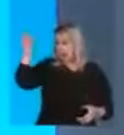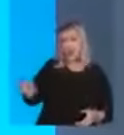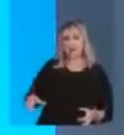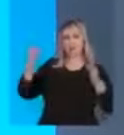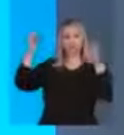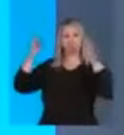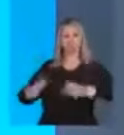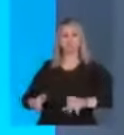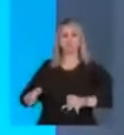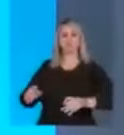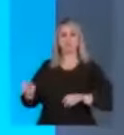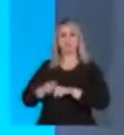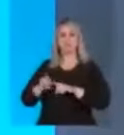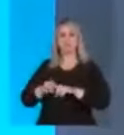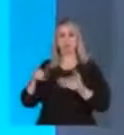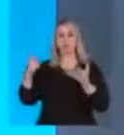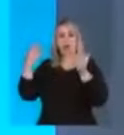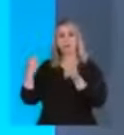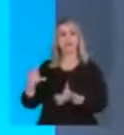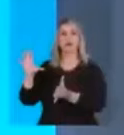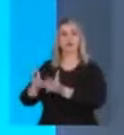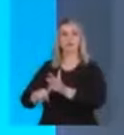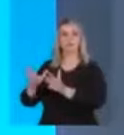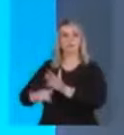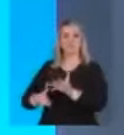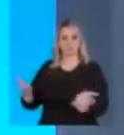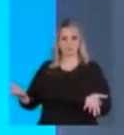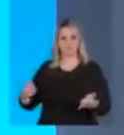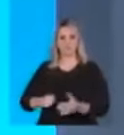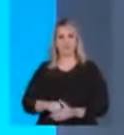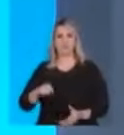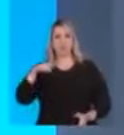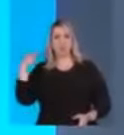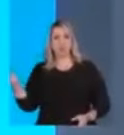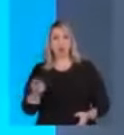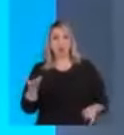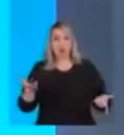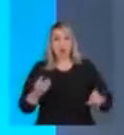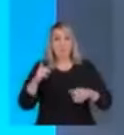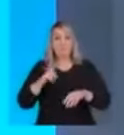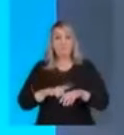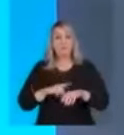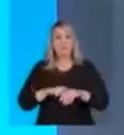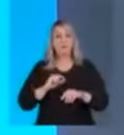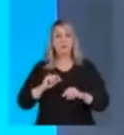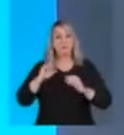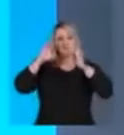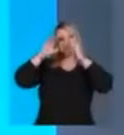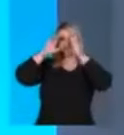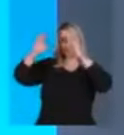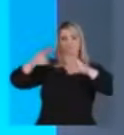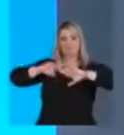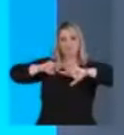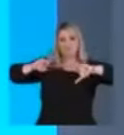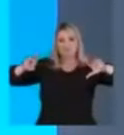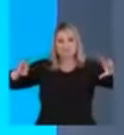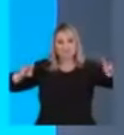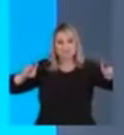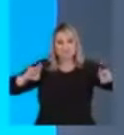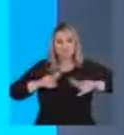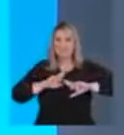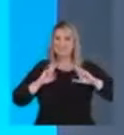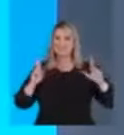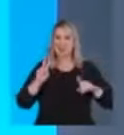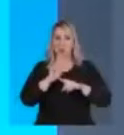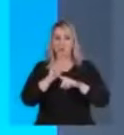sua não conivência com o crime e com a corrupção nós estamos no momento de respeitar a diversidade a pluralidade e